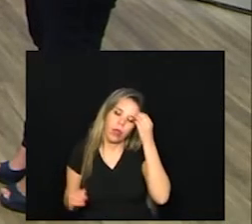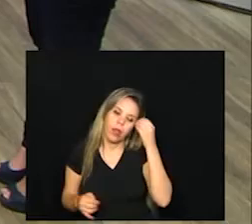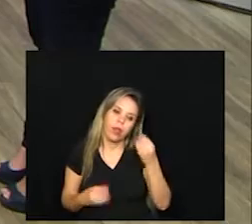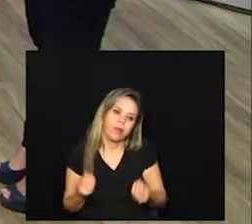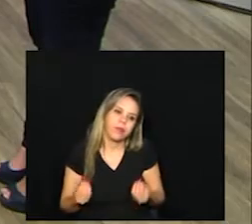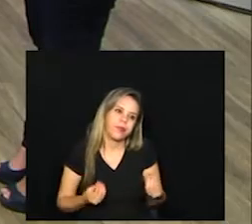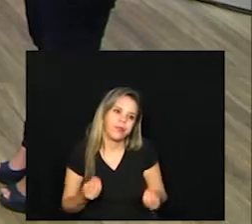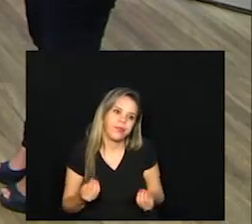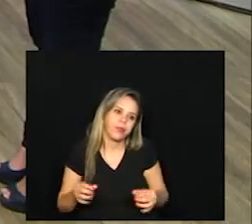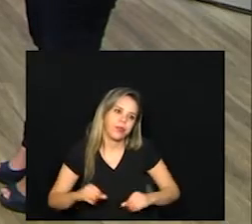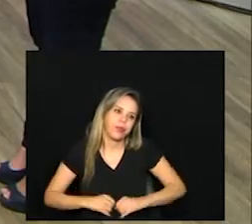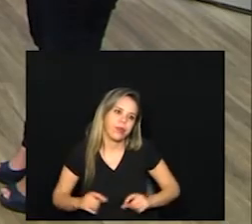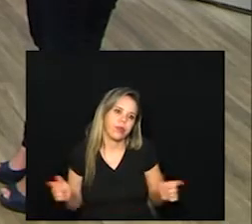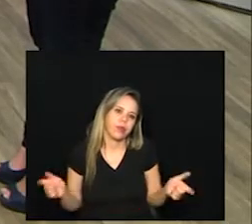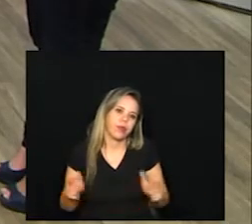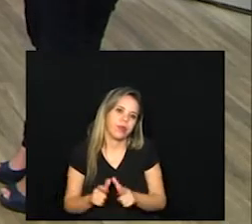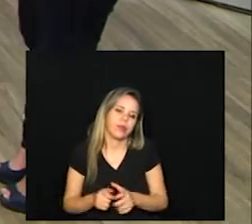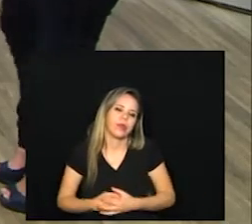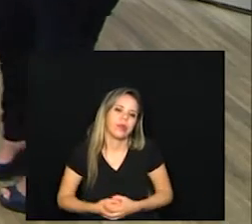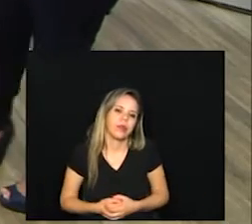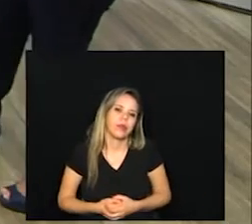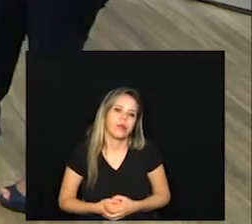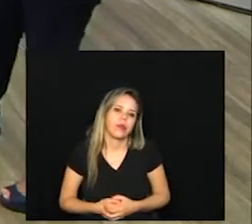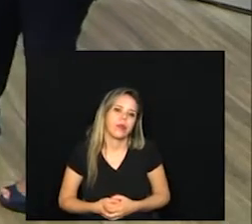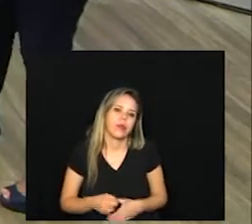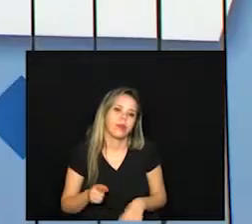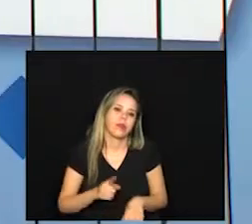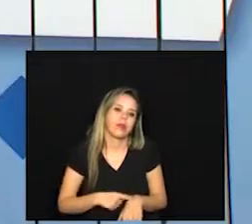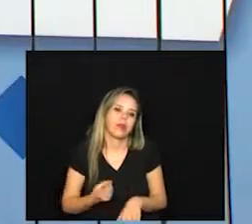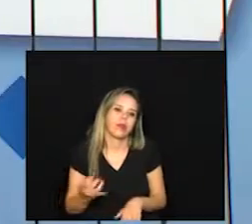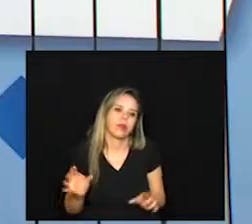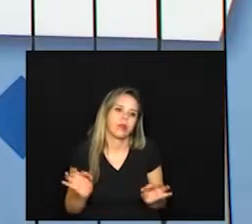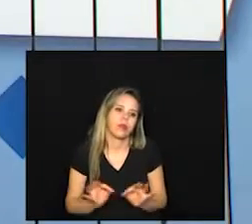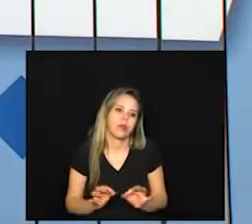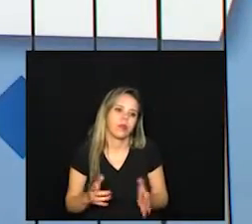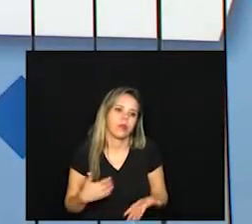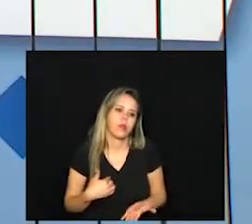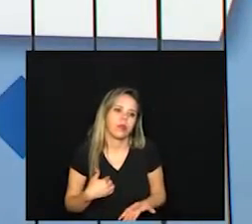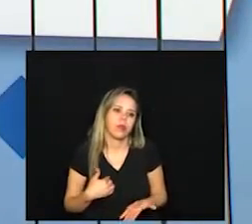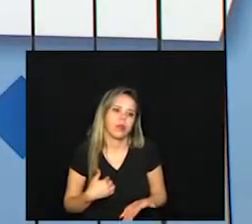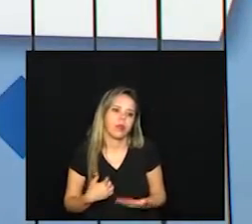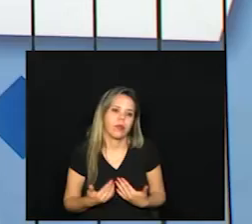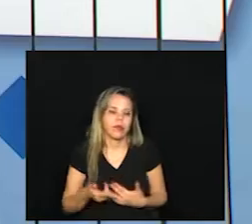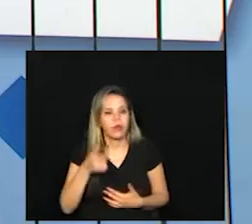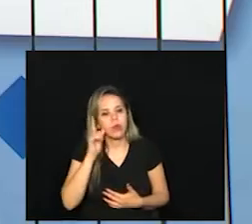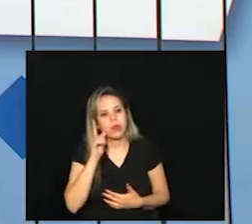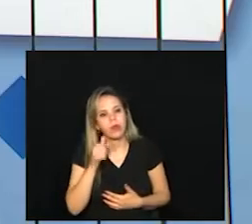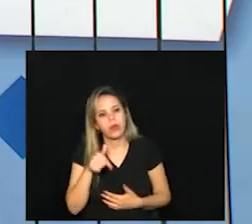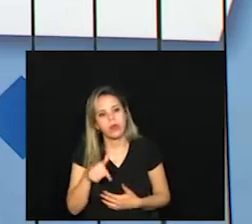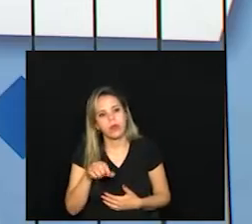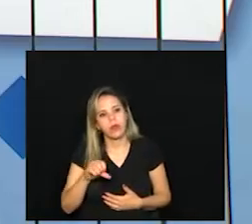UTI sofreu mais uma queda. Isso, é um pequeno percentual. Nós ficamos, a partir de ontem, com